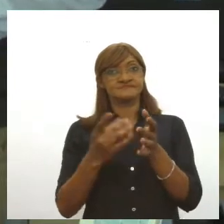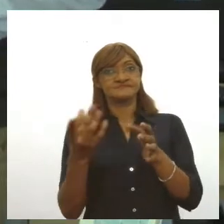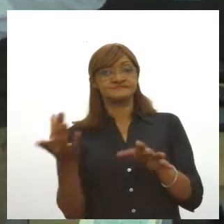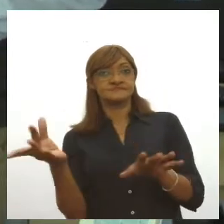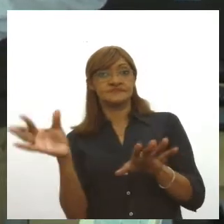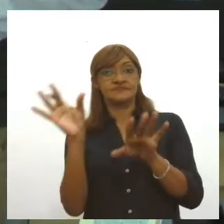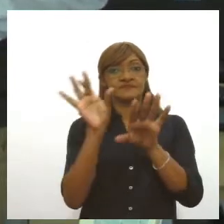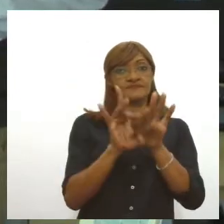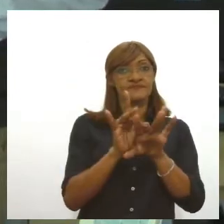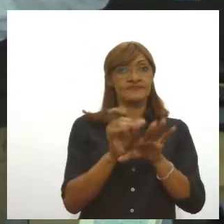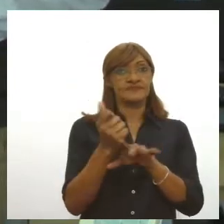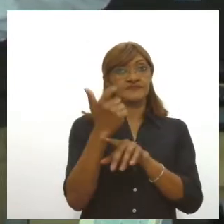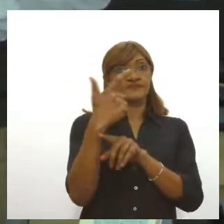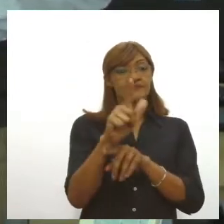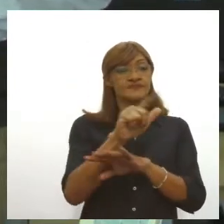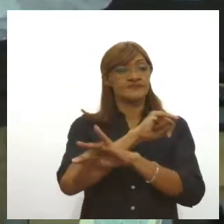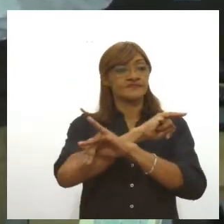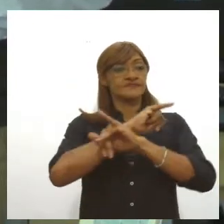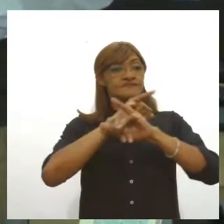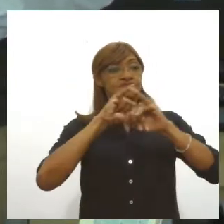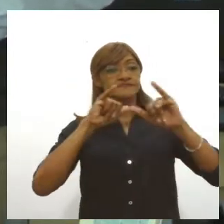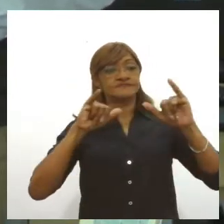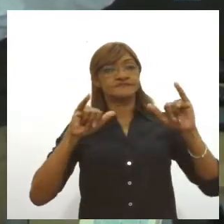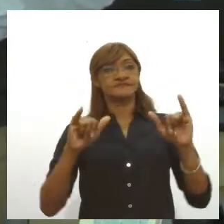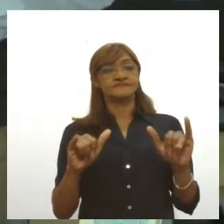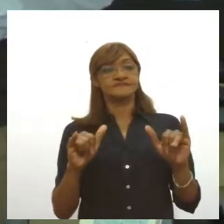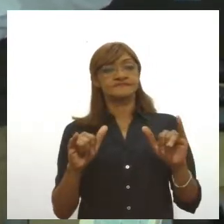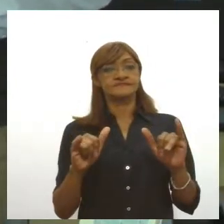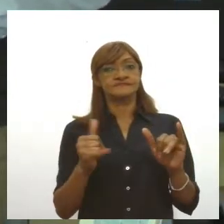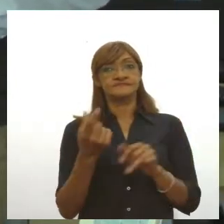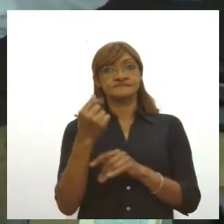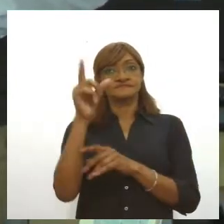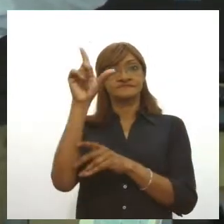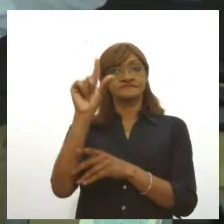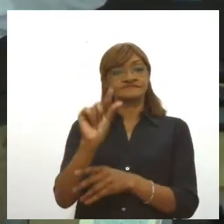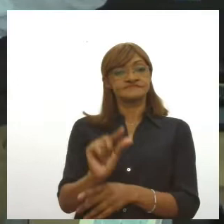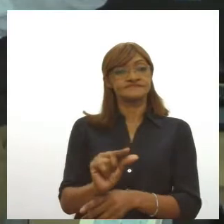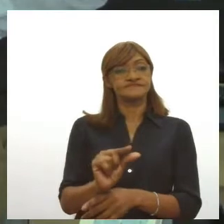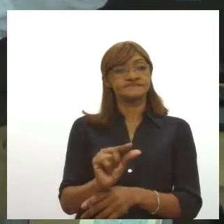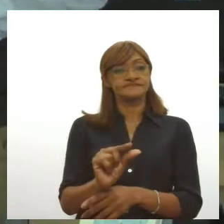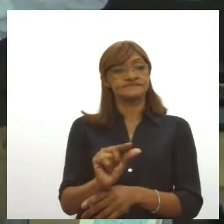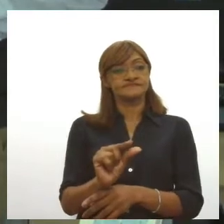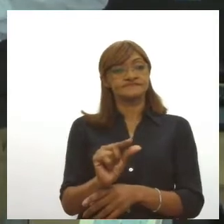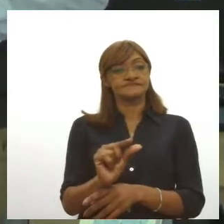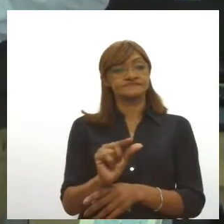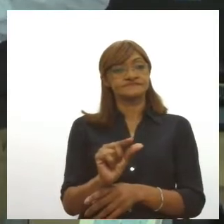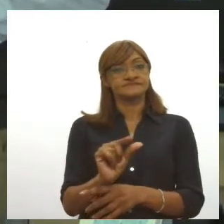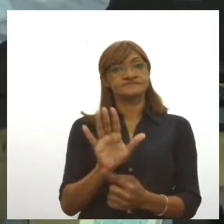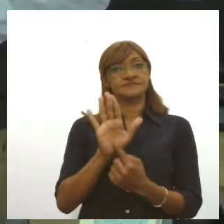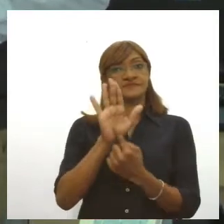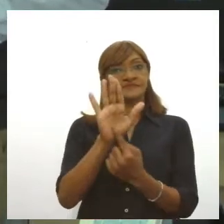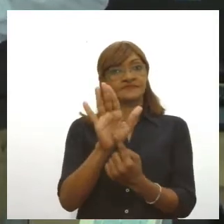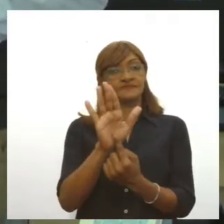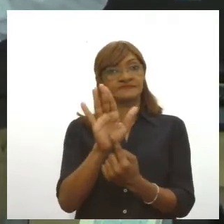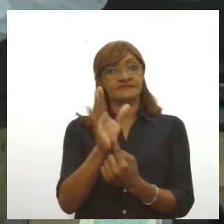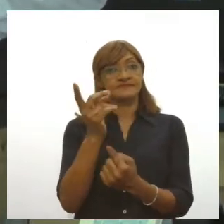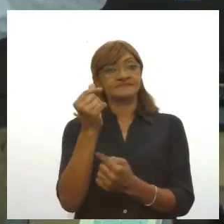publicidade dizendo que está sendo promoção de Black Friday e coloca lá o valor de